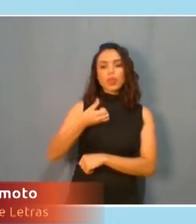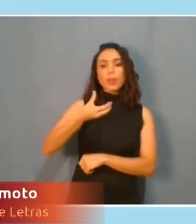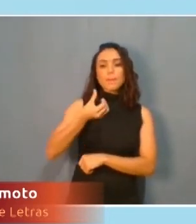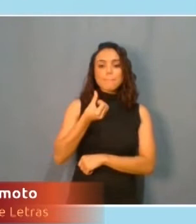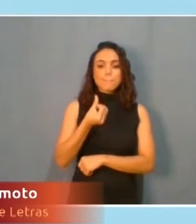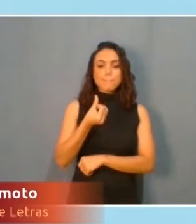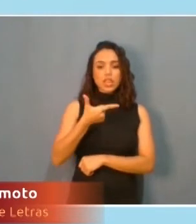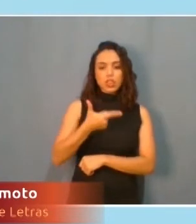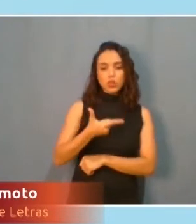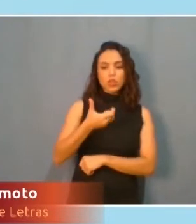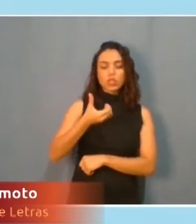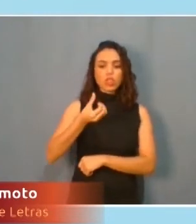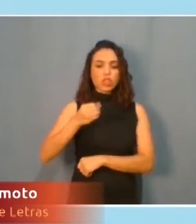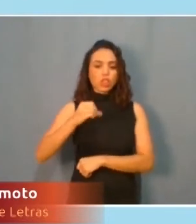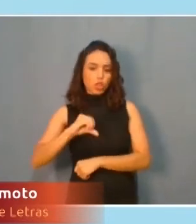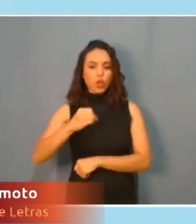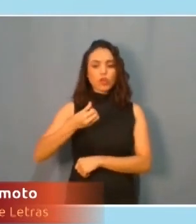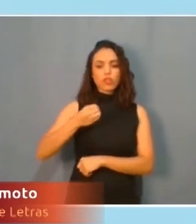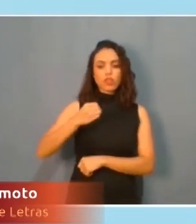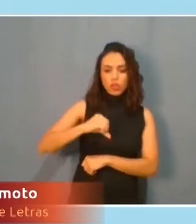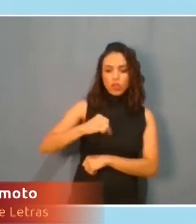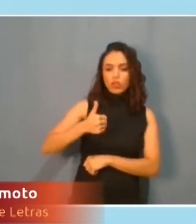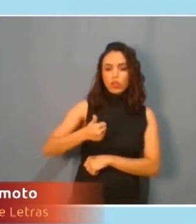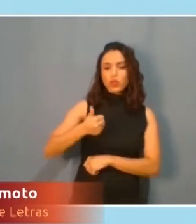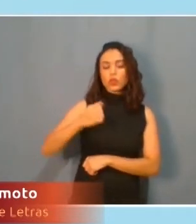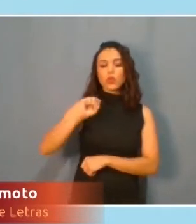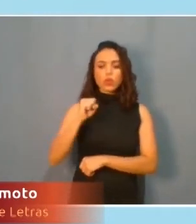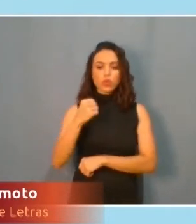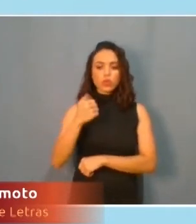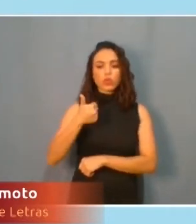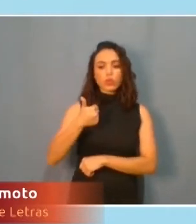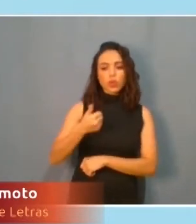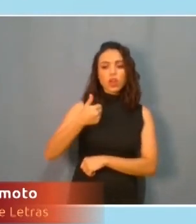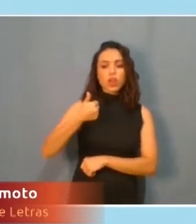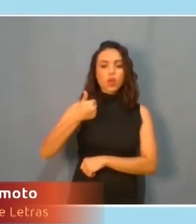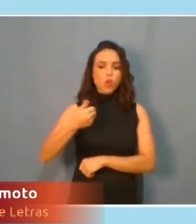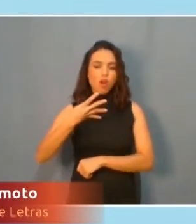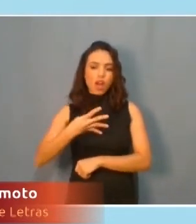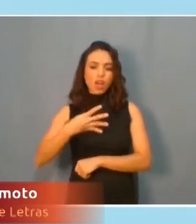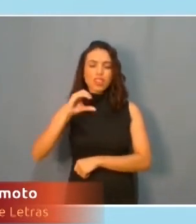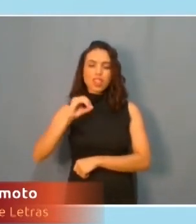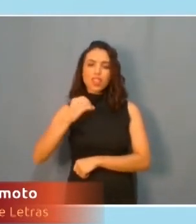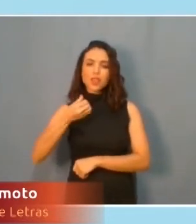62 99181 1406. Não sai daí, que a gente já está voltando.